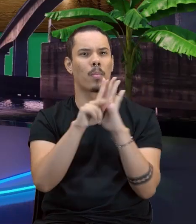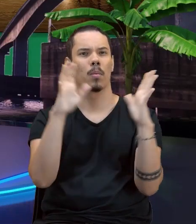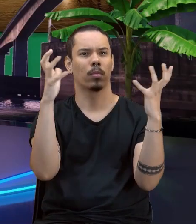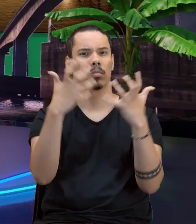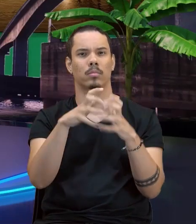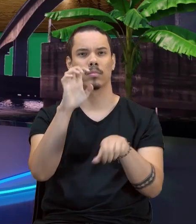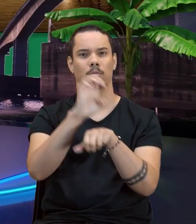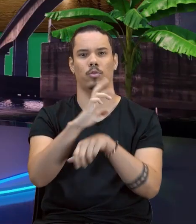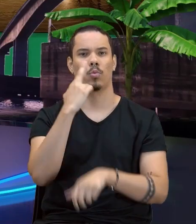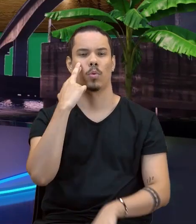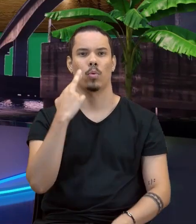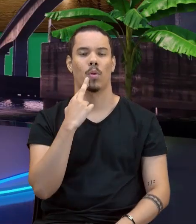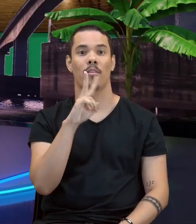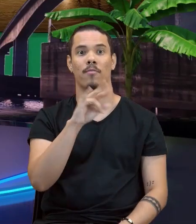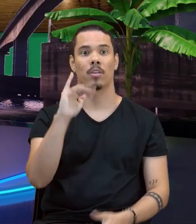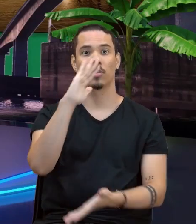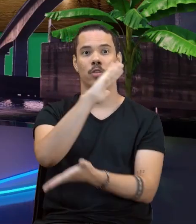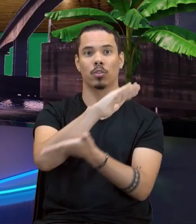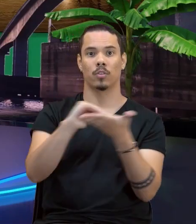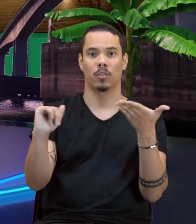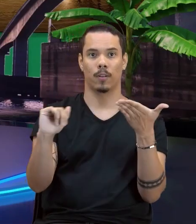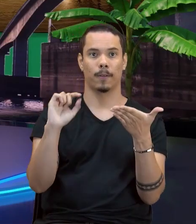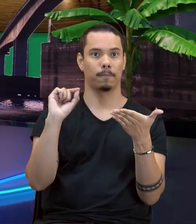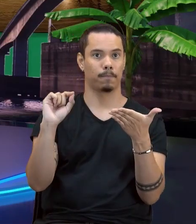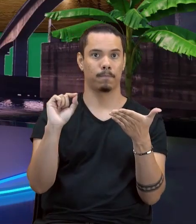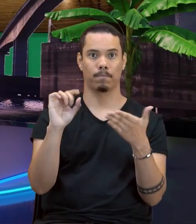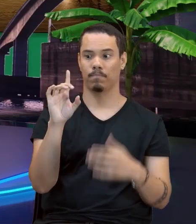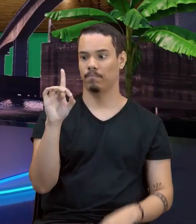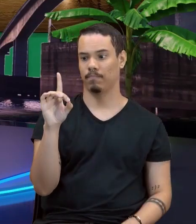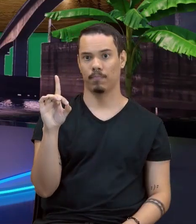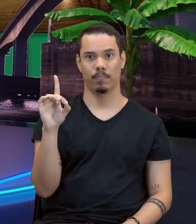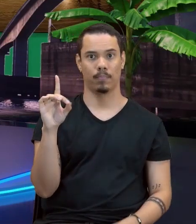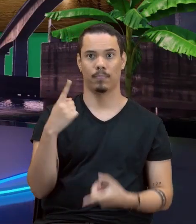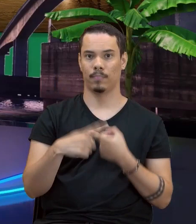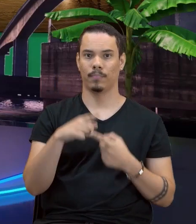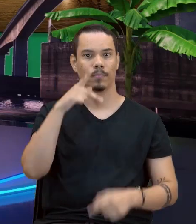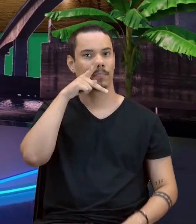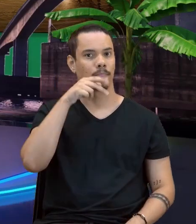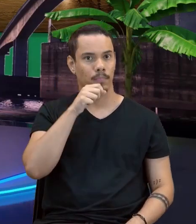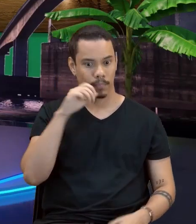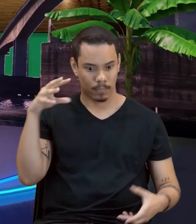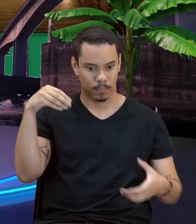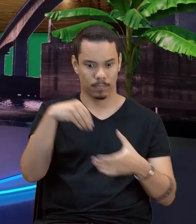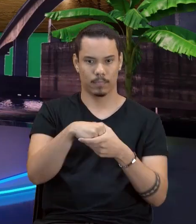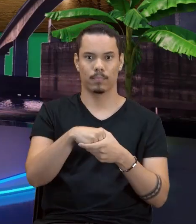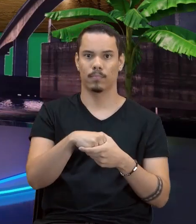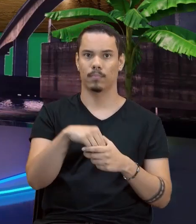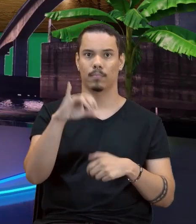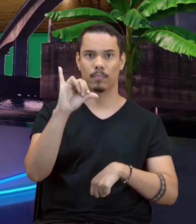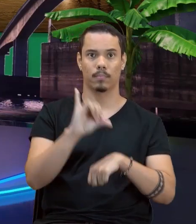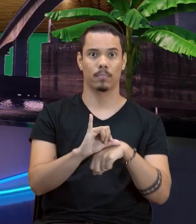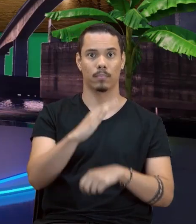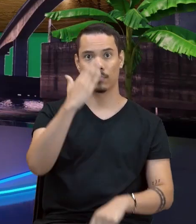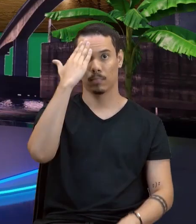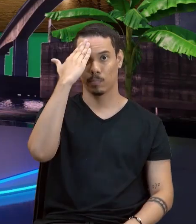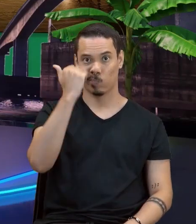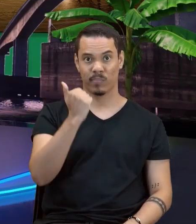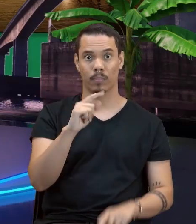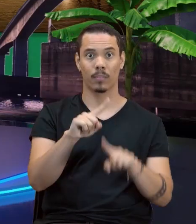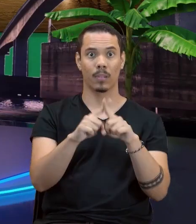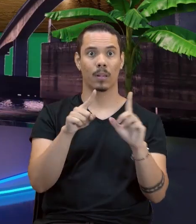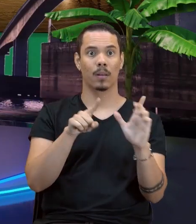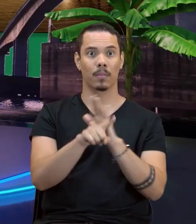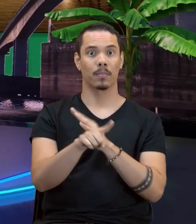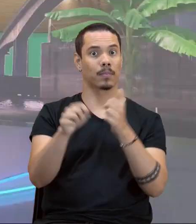vai eliminar qual ali de cara? Opa. A letra D. Sim. Porto Velho está na região central? A questão diz que é na região central. Boa,